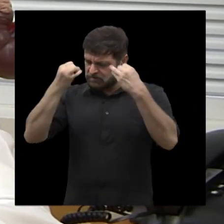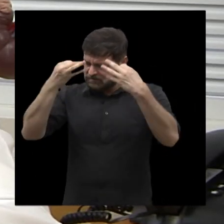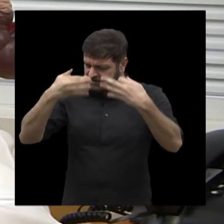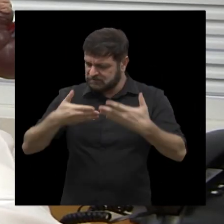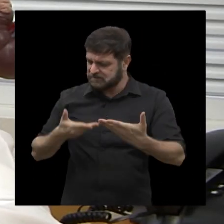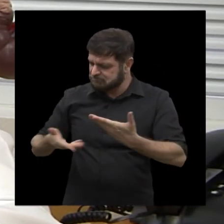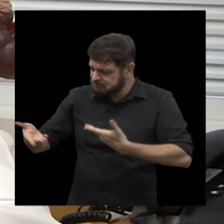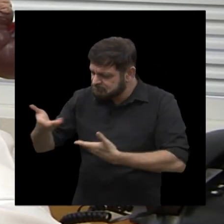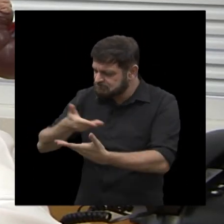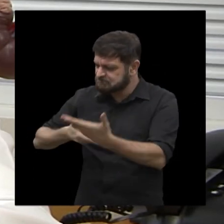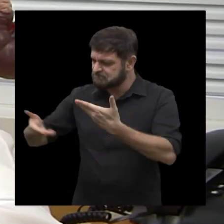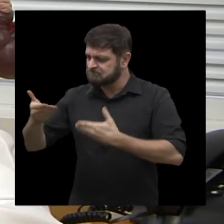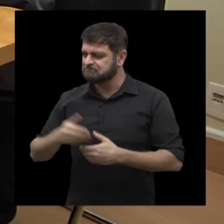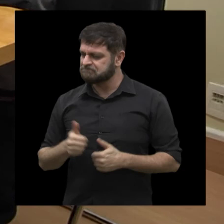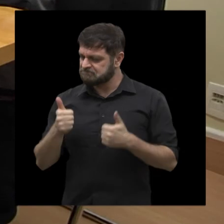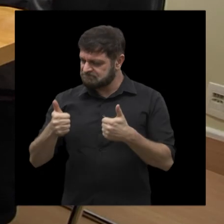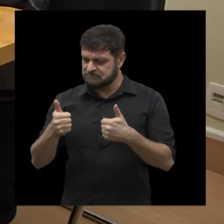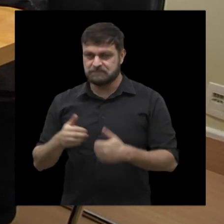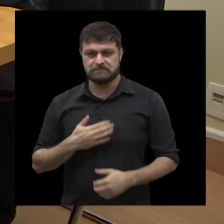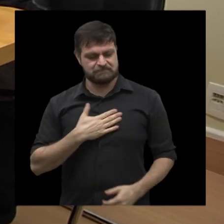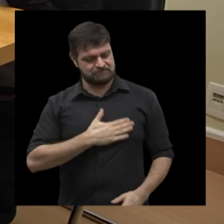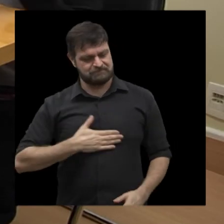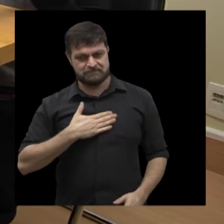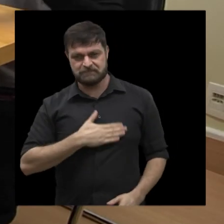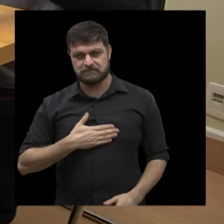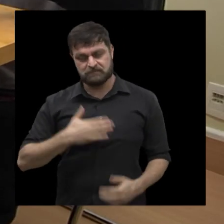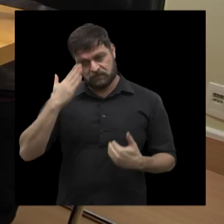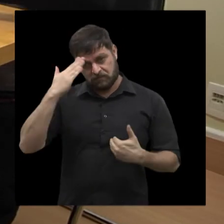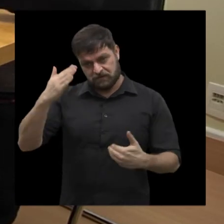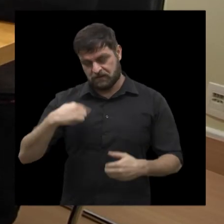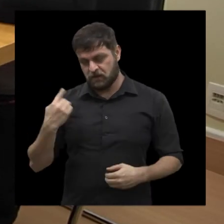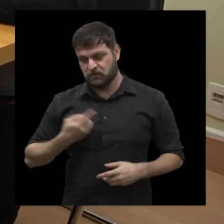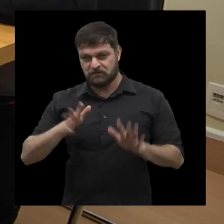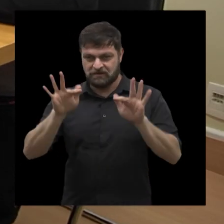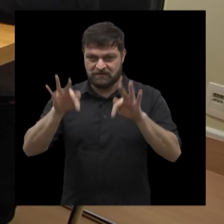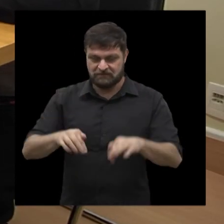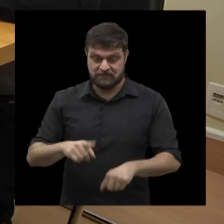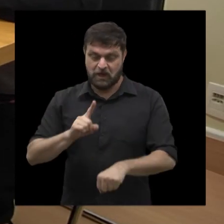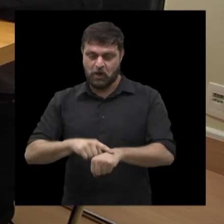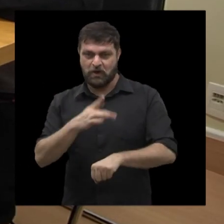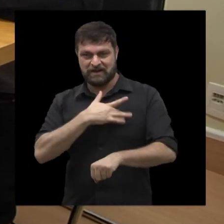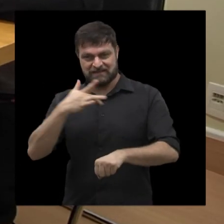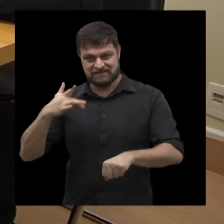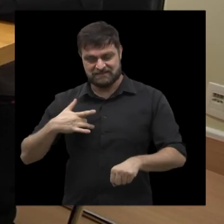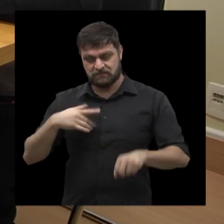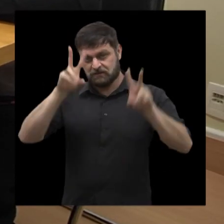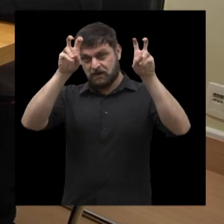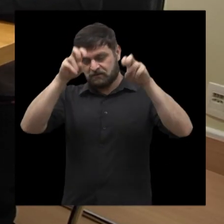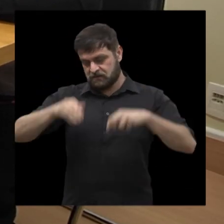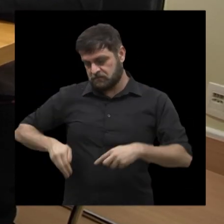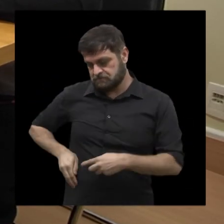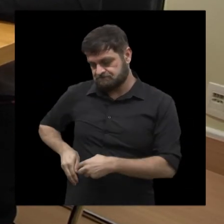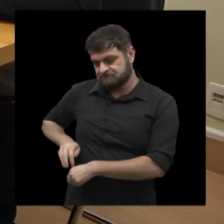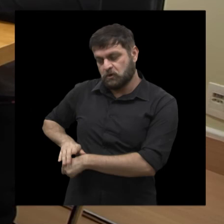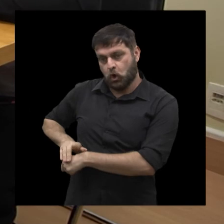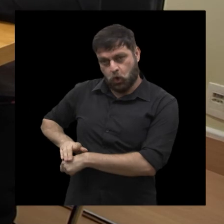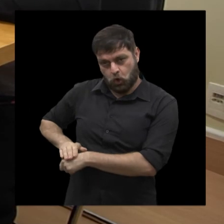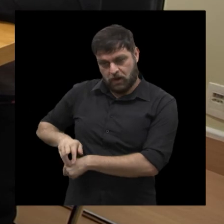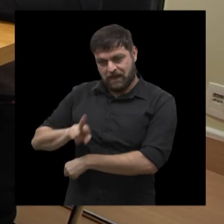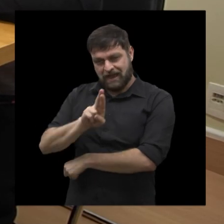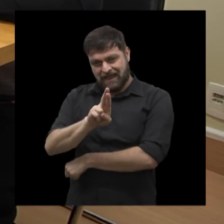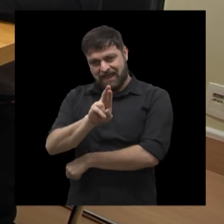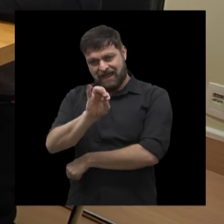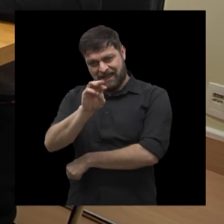aqui e desfrutado desse momento com vocês. Muito obrigada. Tá. Nós ficamos por aqui, esse foi o Momento Saúde, falando sobre doenças